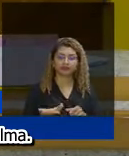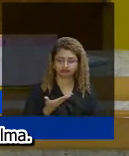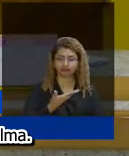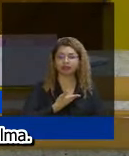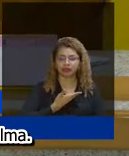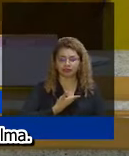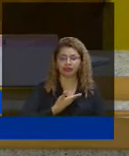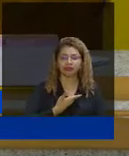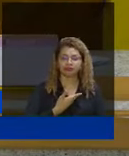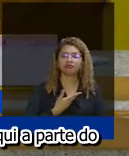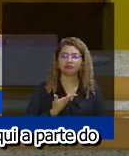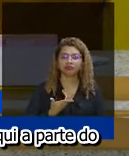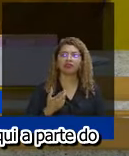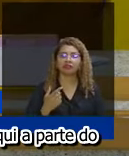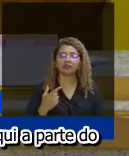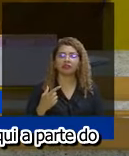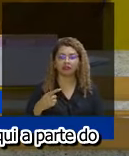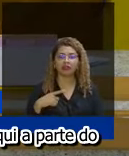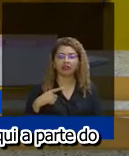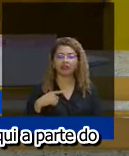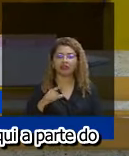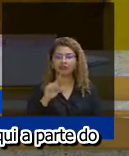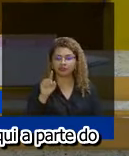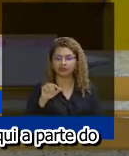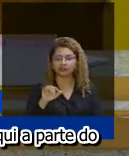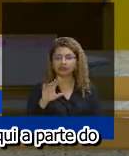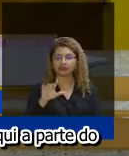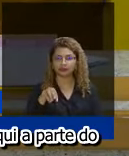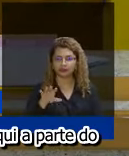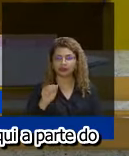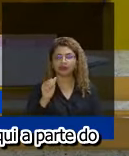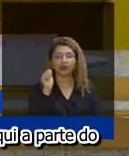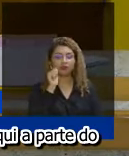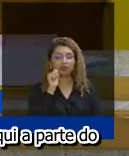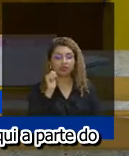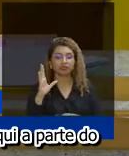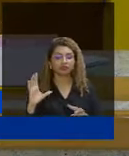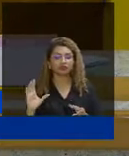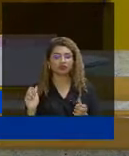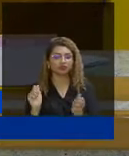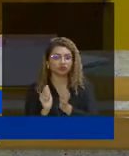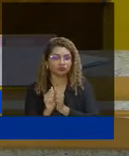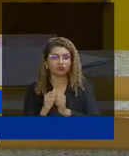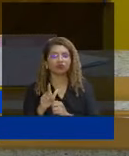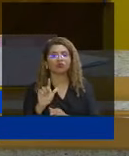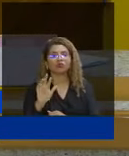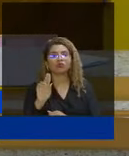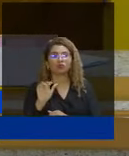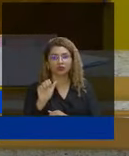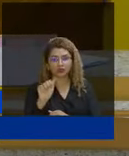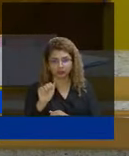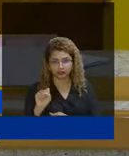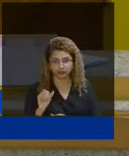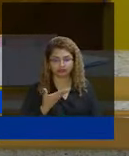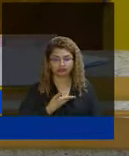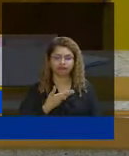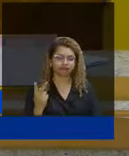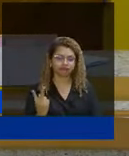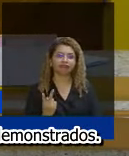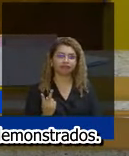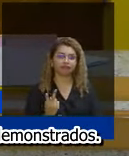com a embargante Zilma. Confira-se o trecho do acórdão. Eu estou transcrevendo aqui a parte do acórdão em que eu deixo muito